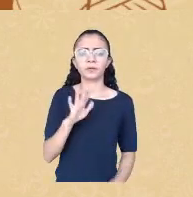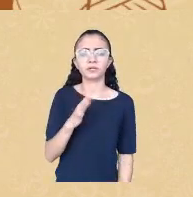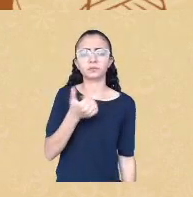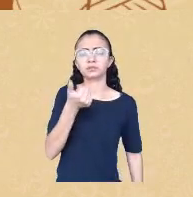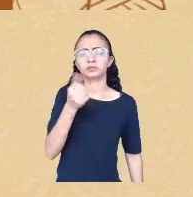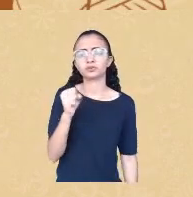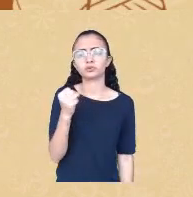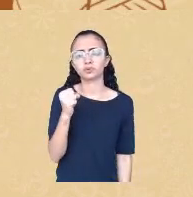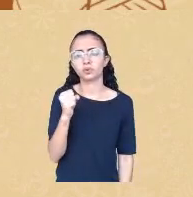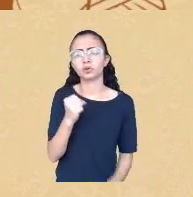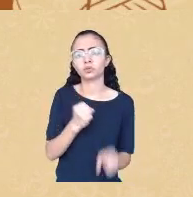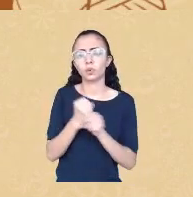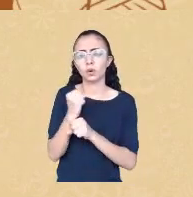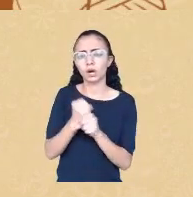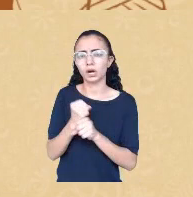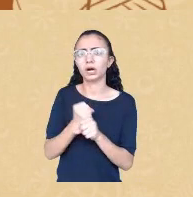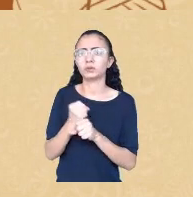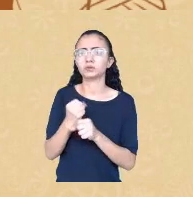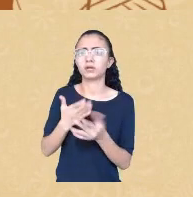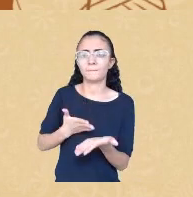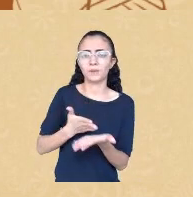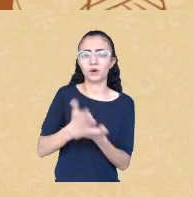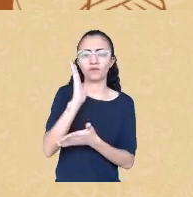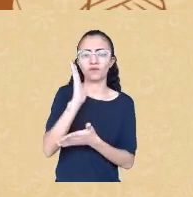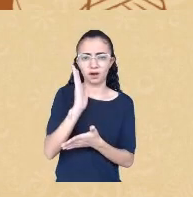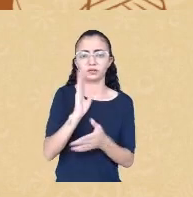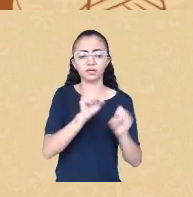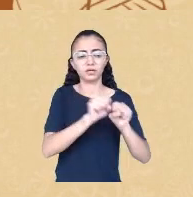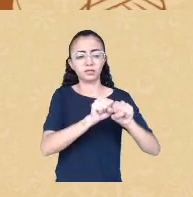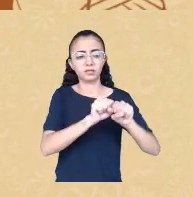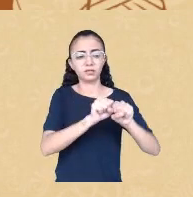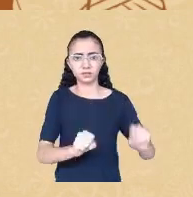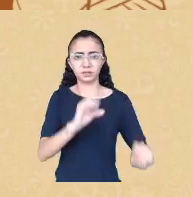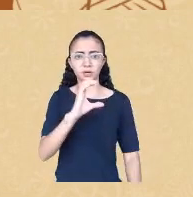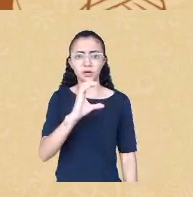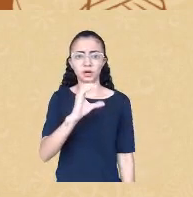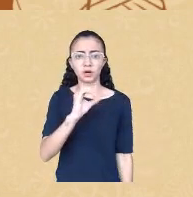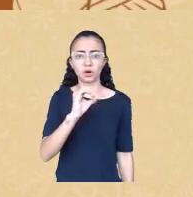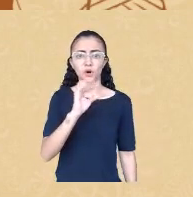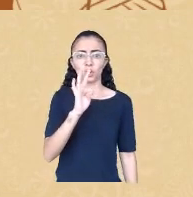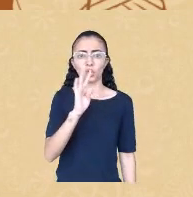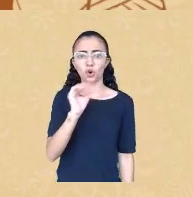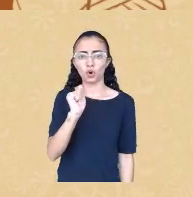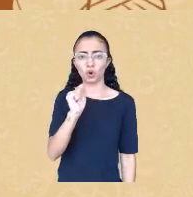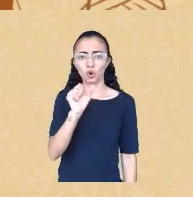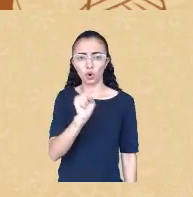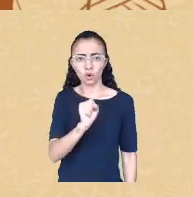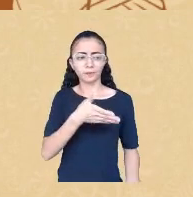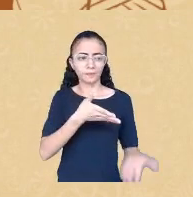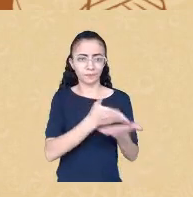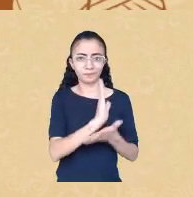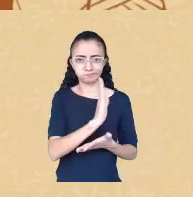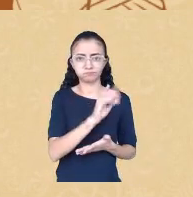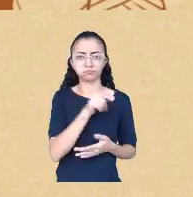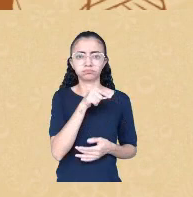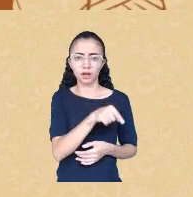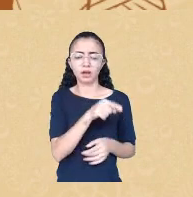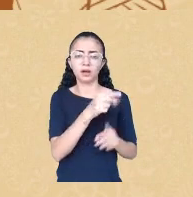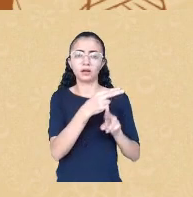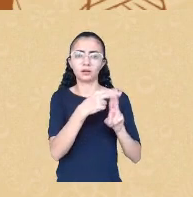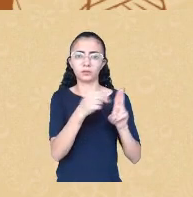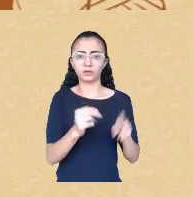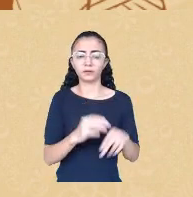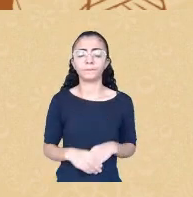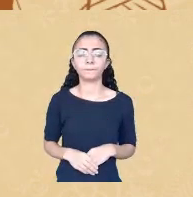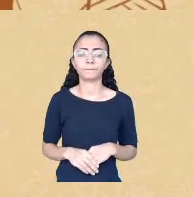aprovou o sistema de cotas na universidade, e que a gente, nós, né, como coletivo, eu particularmente como